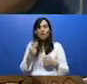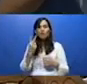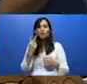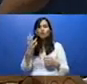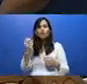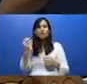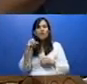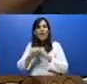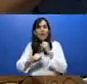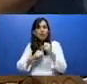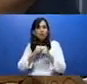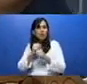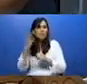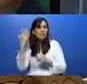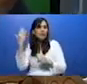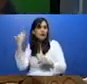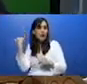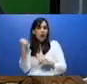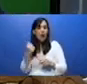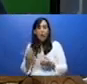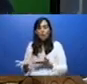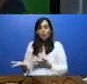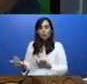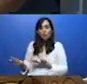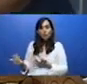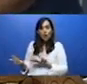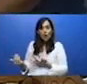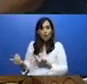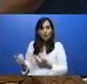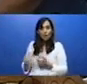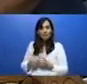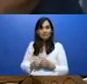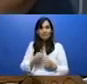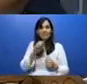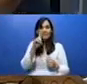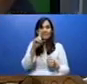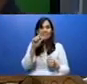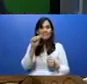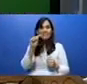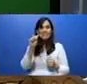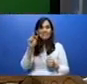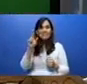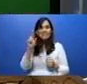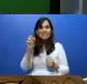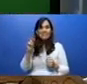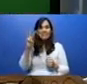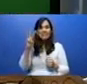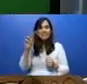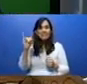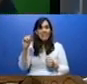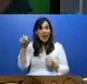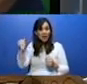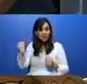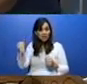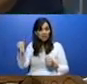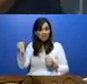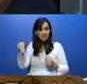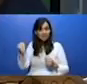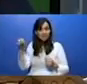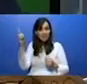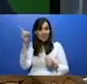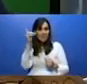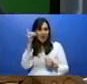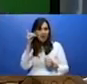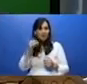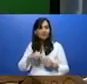jovem naturalista Charles Darwin ficou impressionado com a grande semelhança entre o